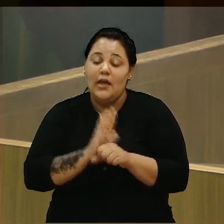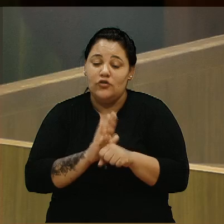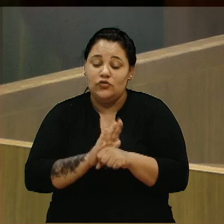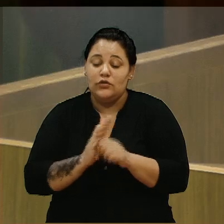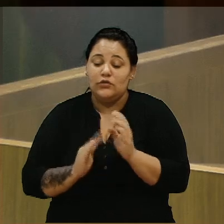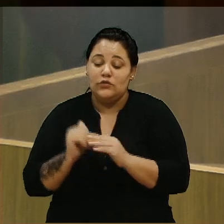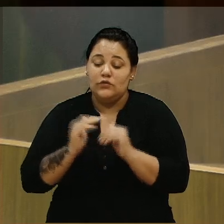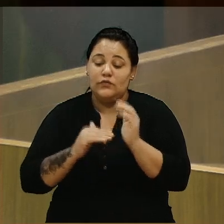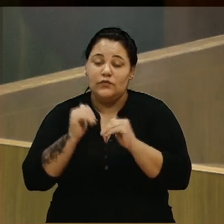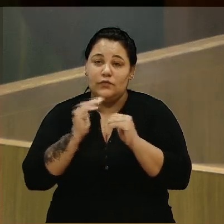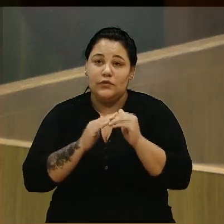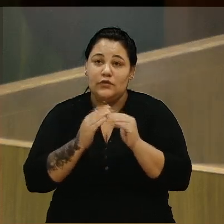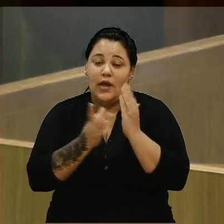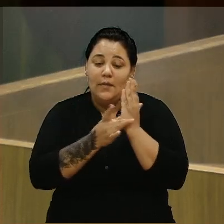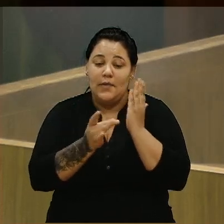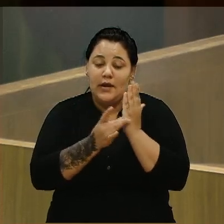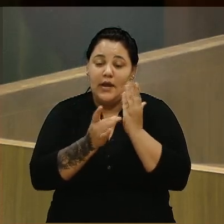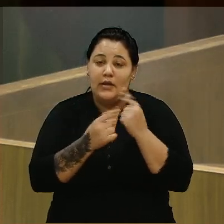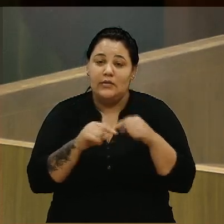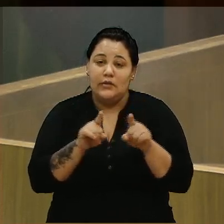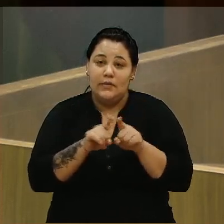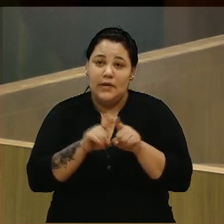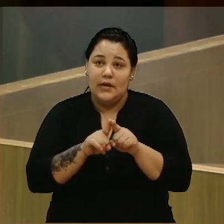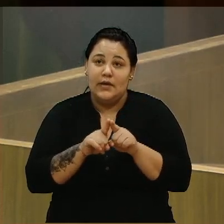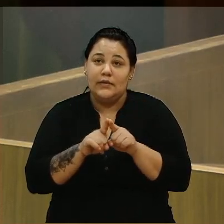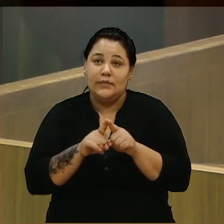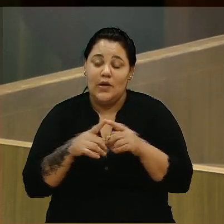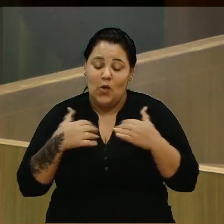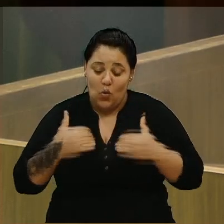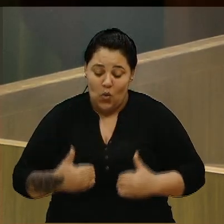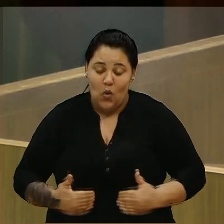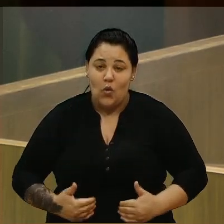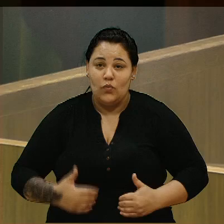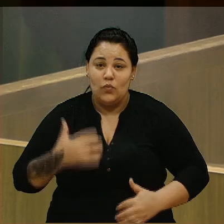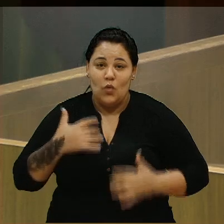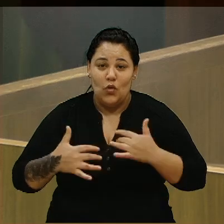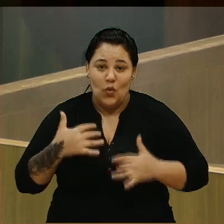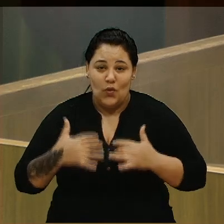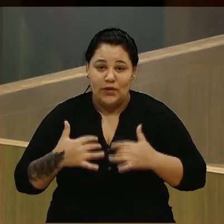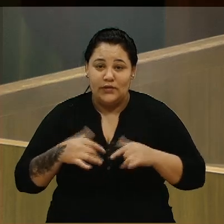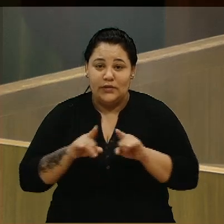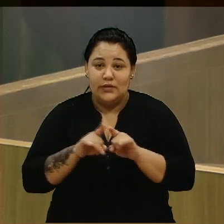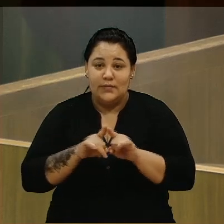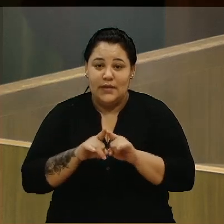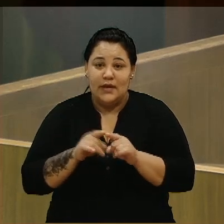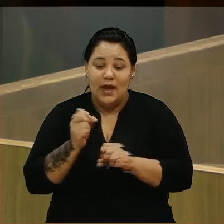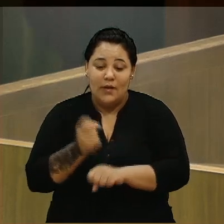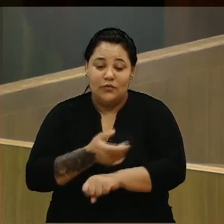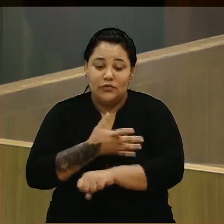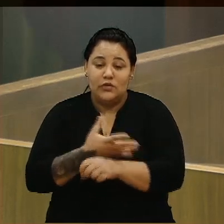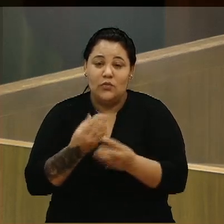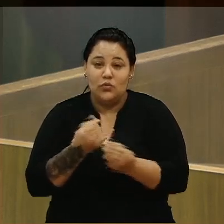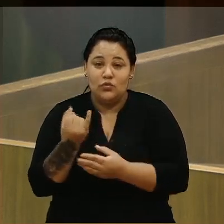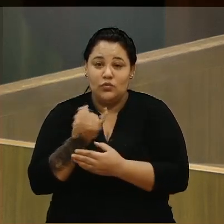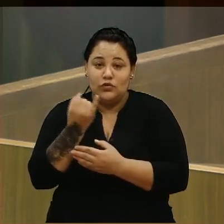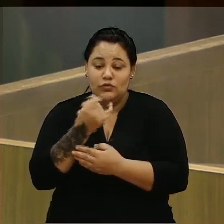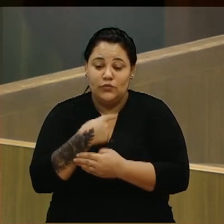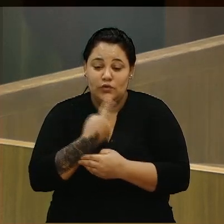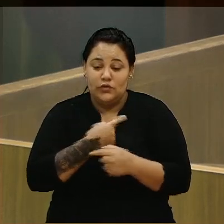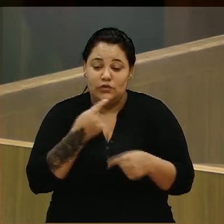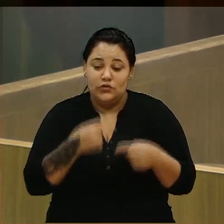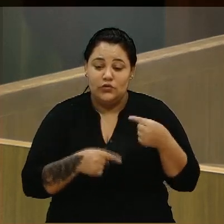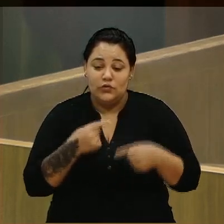habilidades cognitivas, habilidades motoras e habilidades emocionais tão importantes nas nossas discussões todas